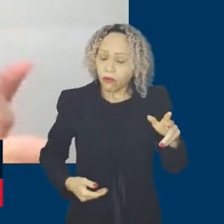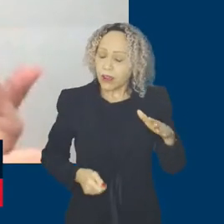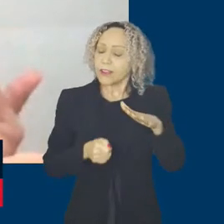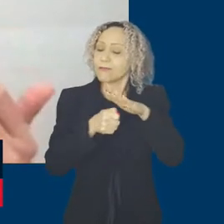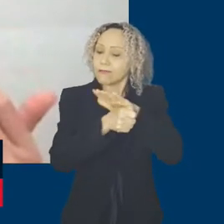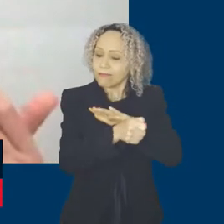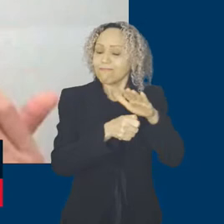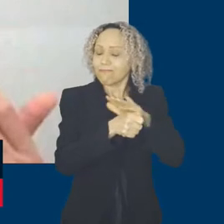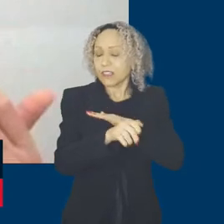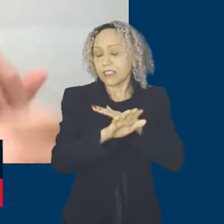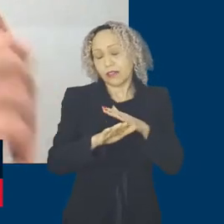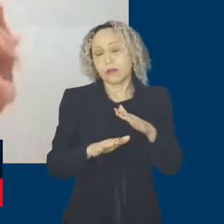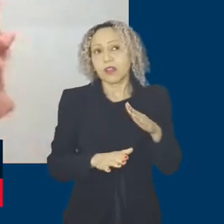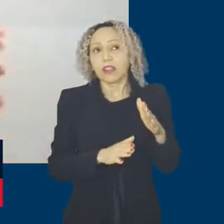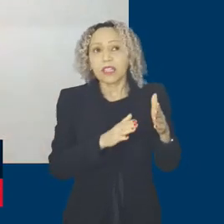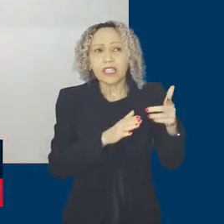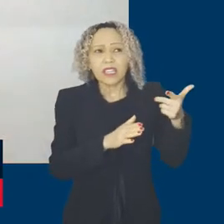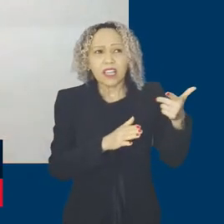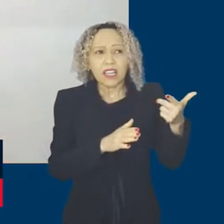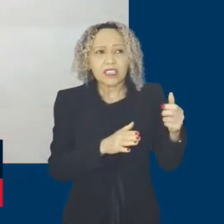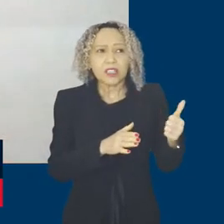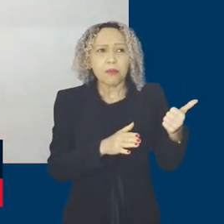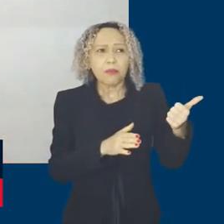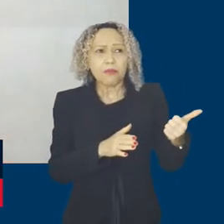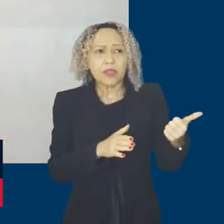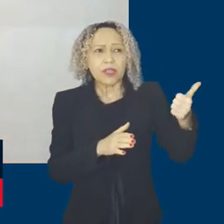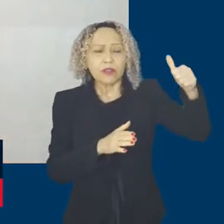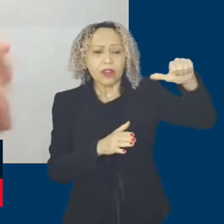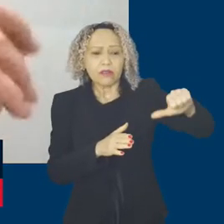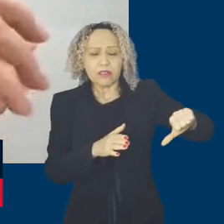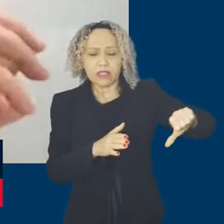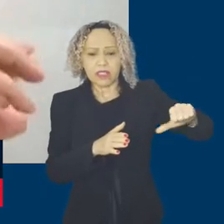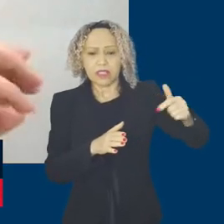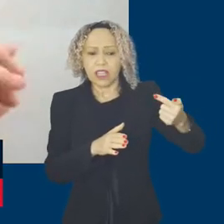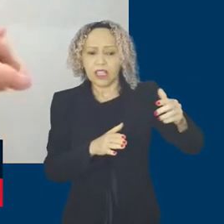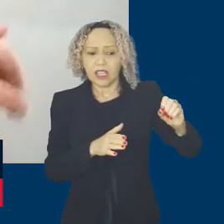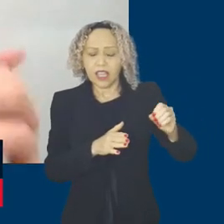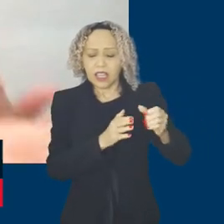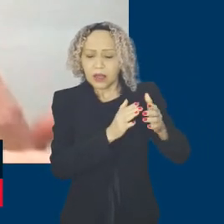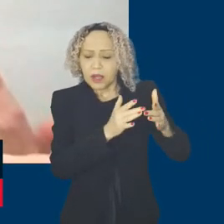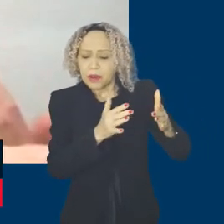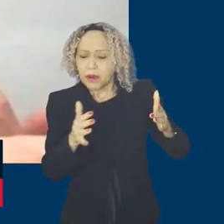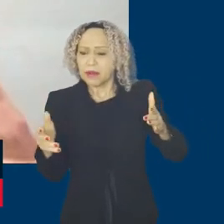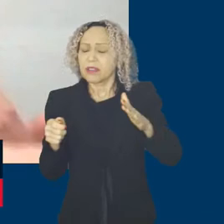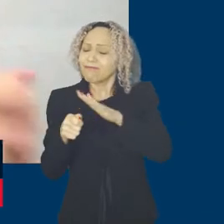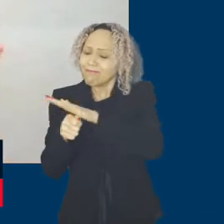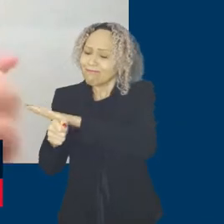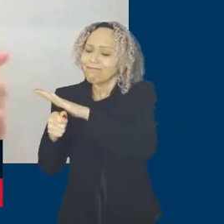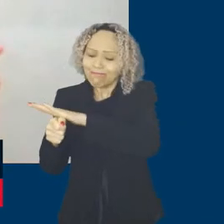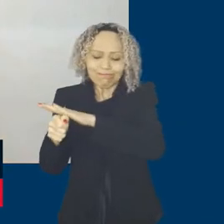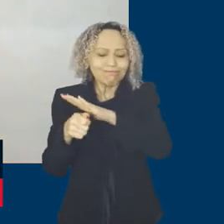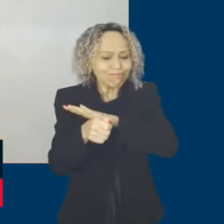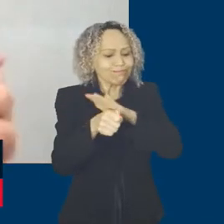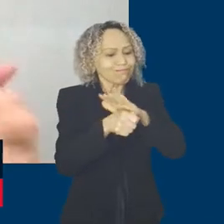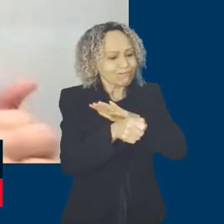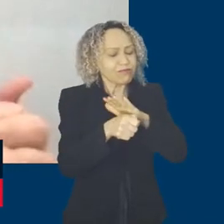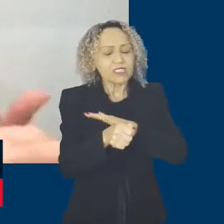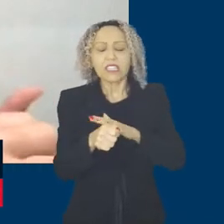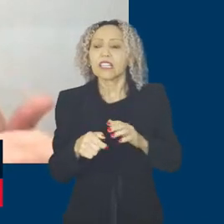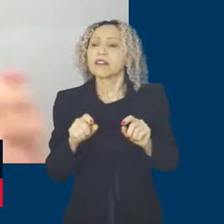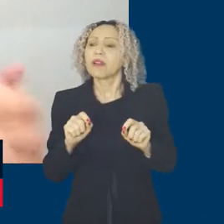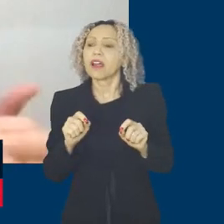história, desde a década de 70. Houve investimentos gigantescos para que se construísse